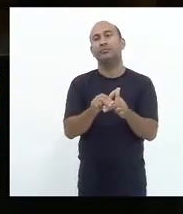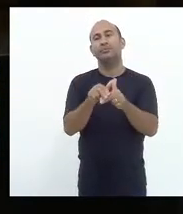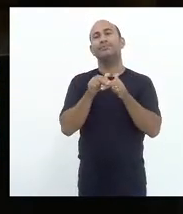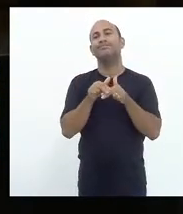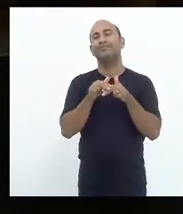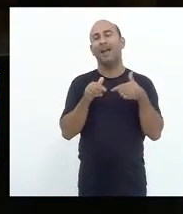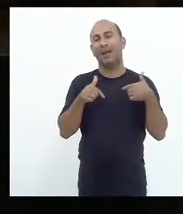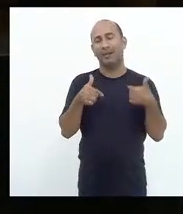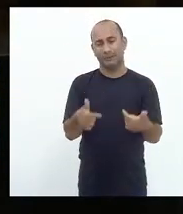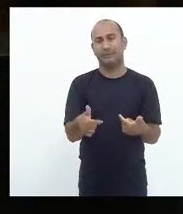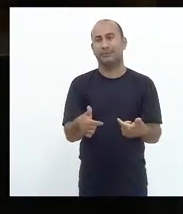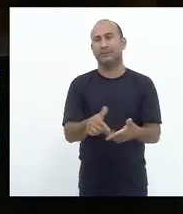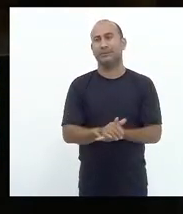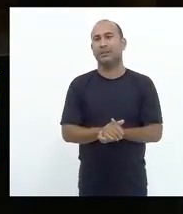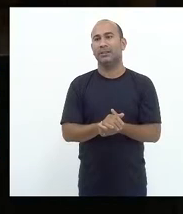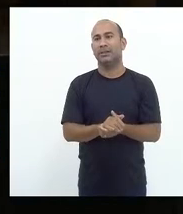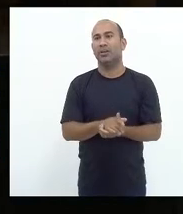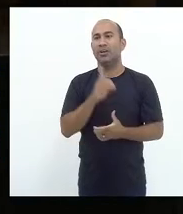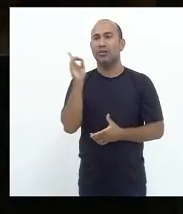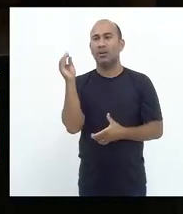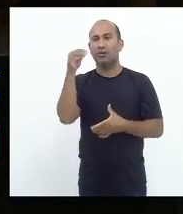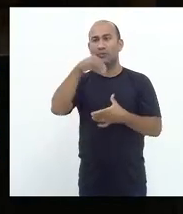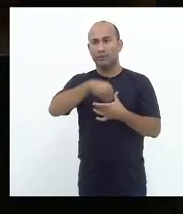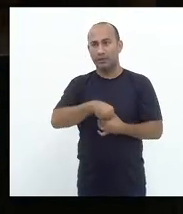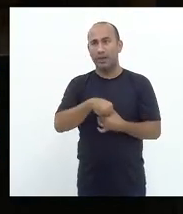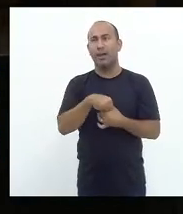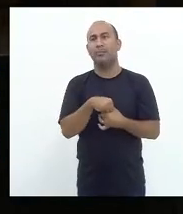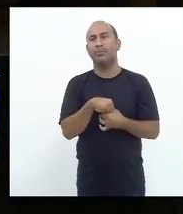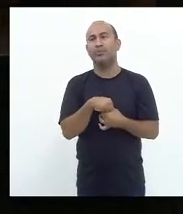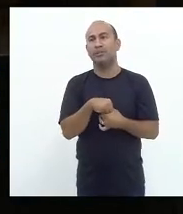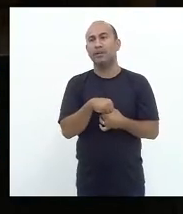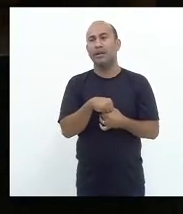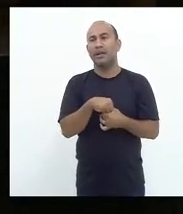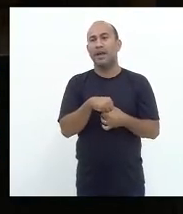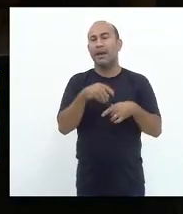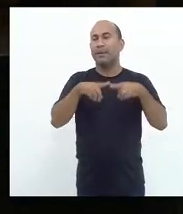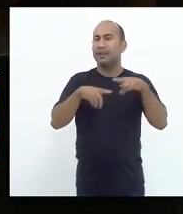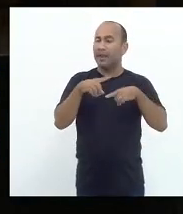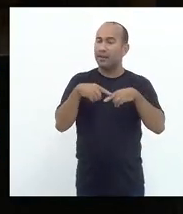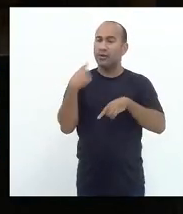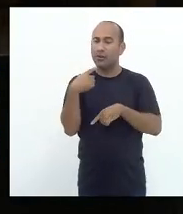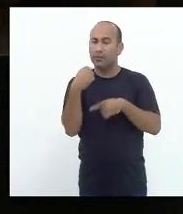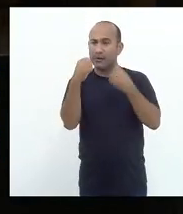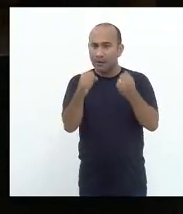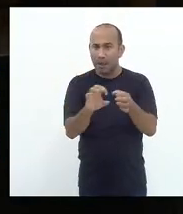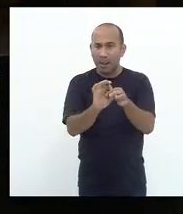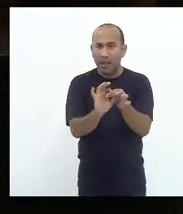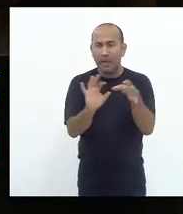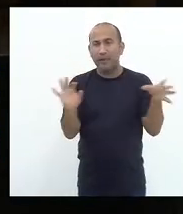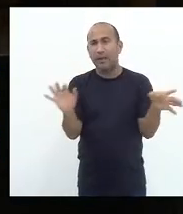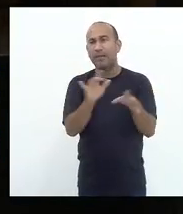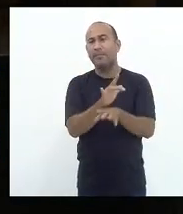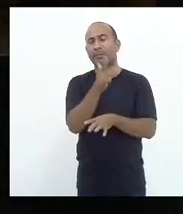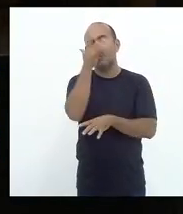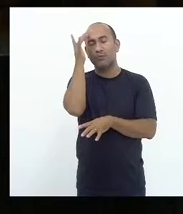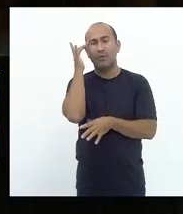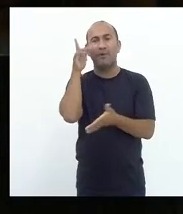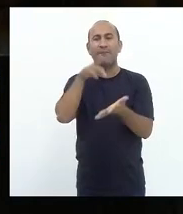atitude de nós votarmos essa matéria e podermos dar a liberdade de quem, de